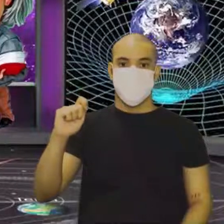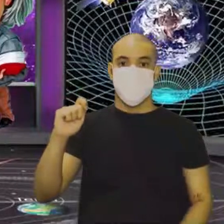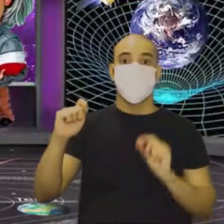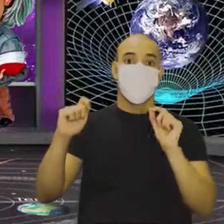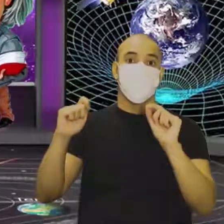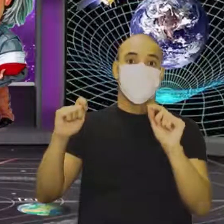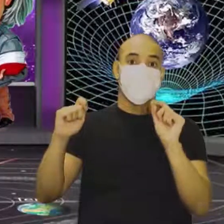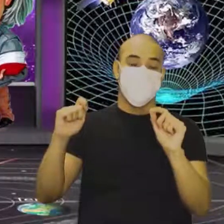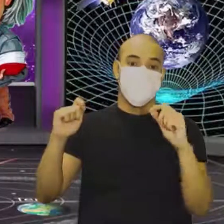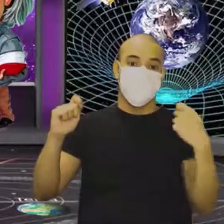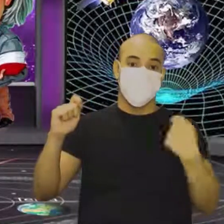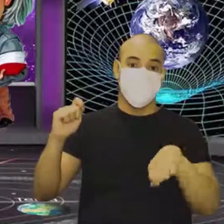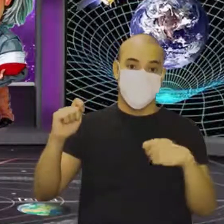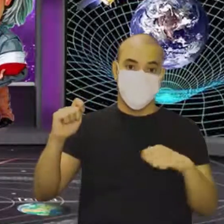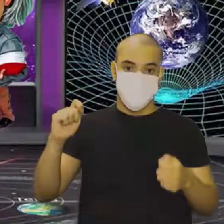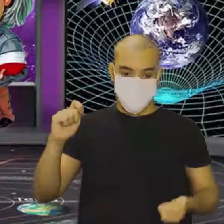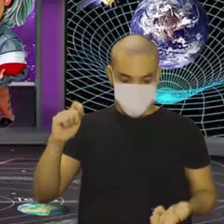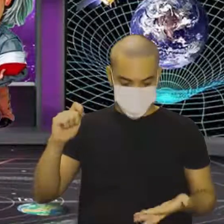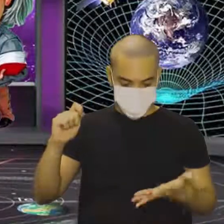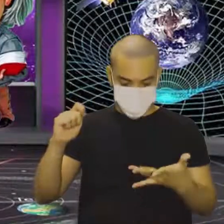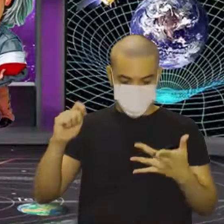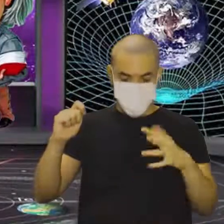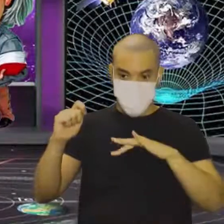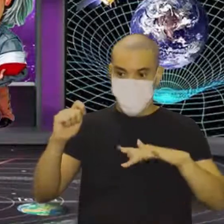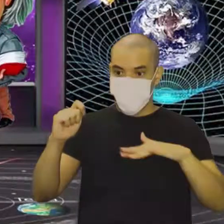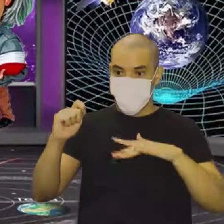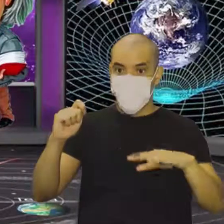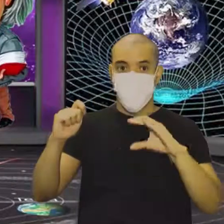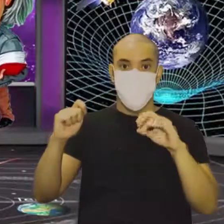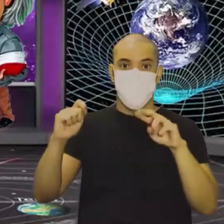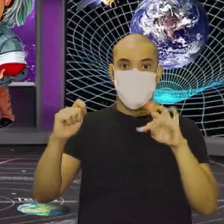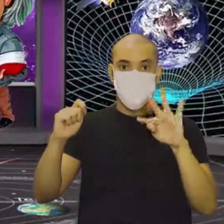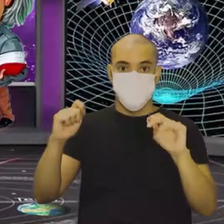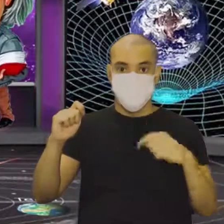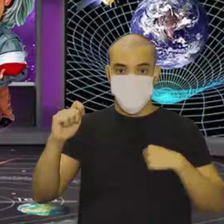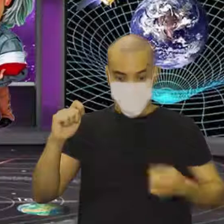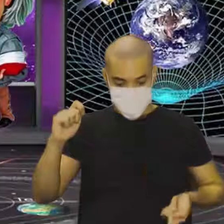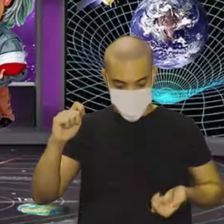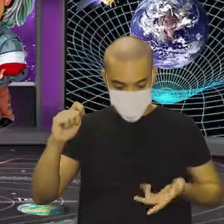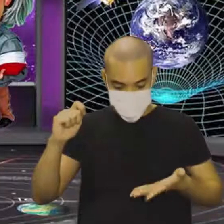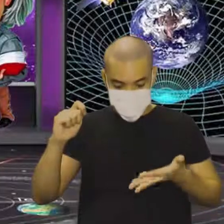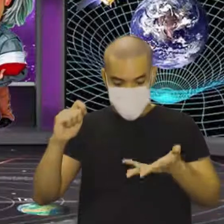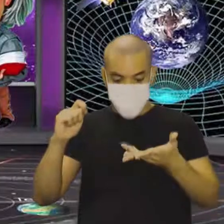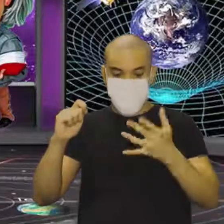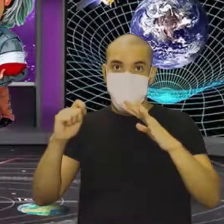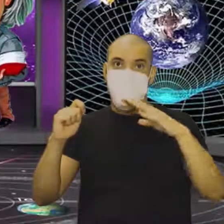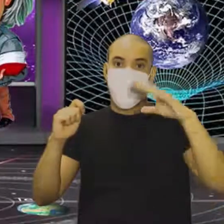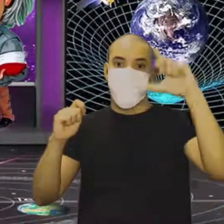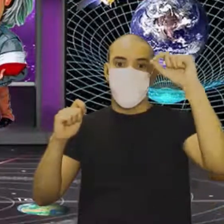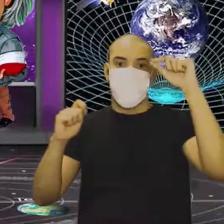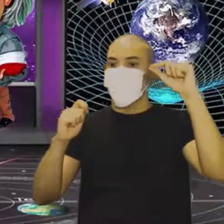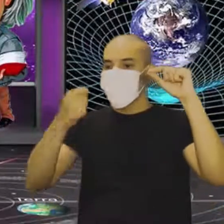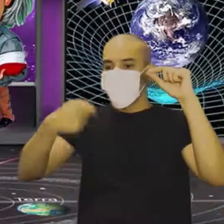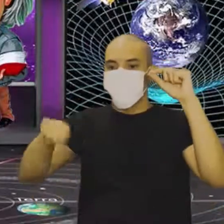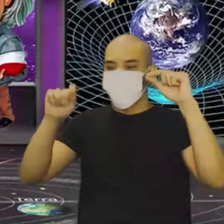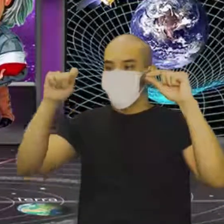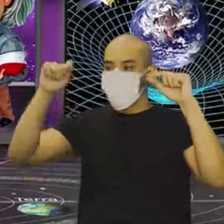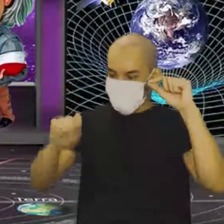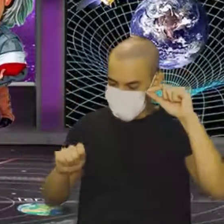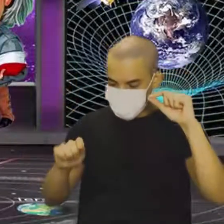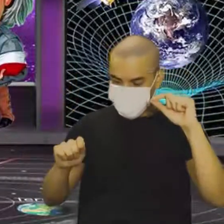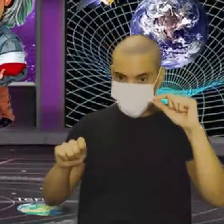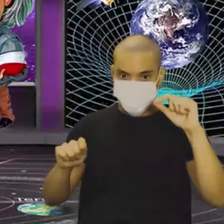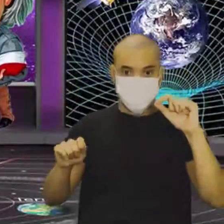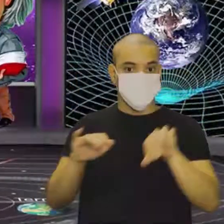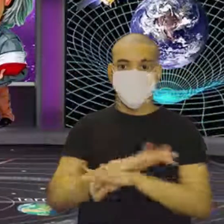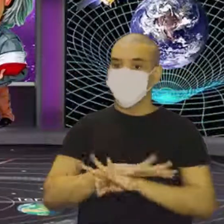ali fazendo com que ocorresse passagem de corrente para funcionar ali a minha bomba para puxar a água. Opa, não preciso mais, o que eu faço?